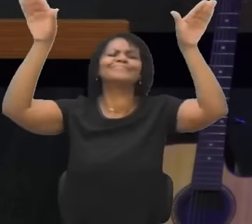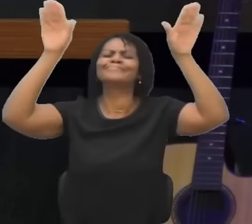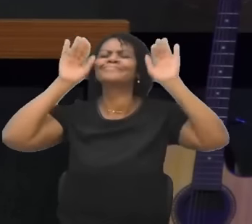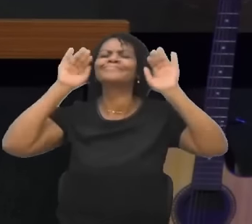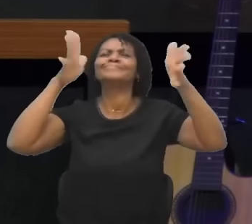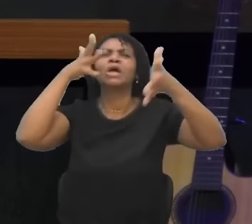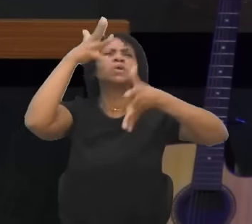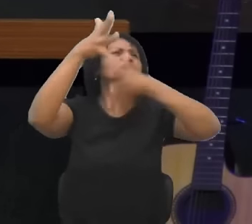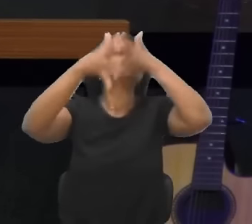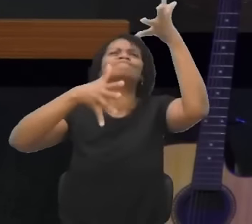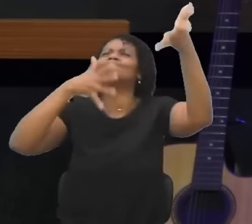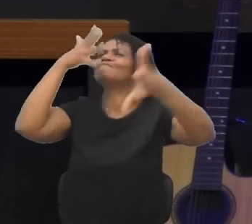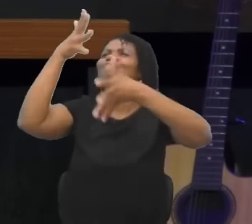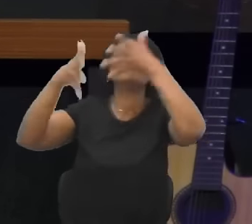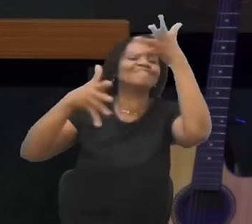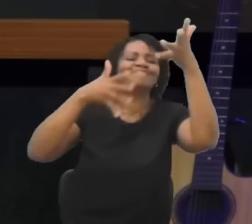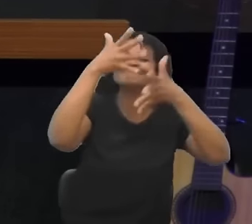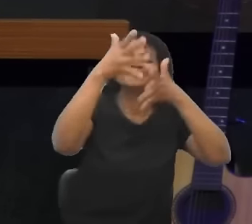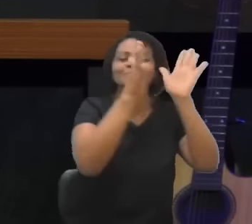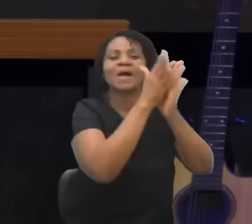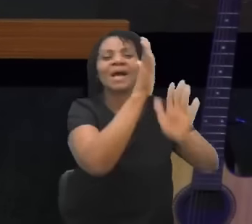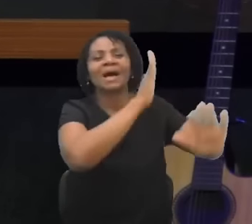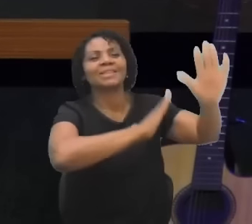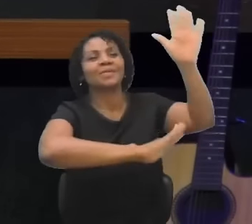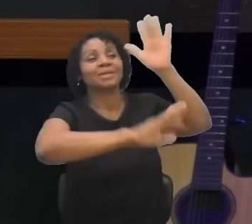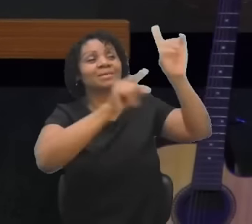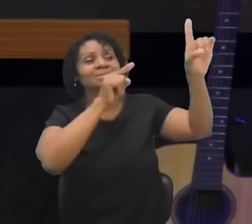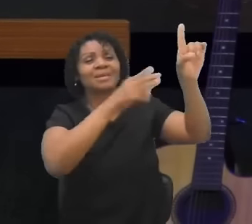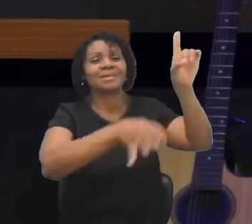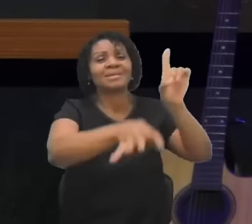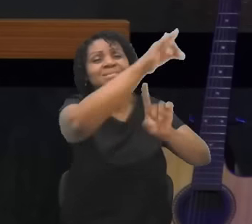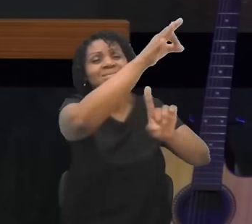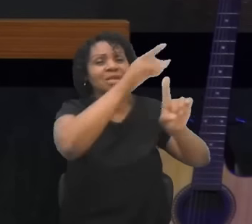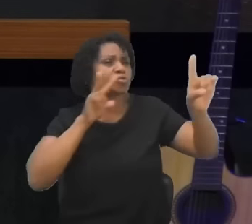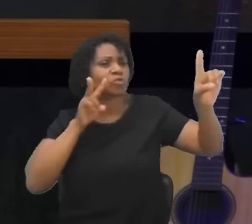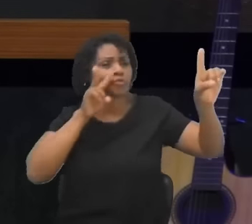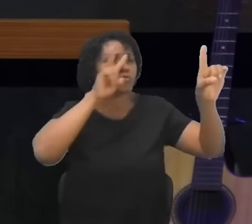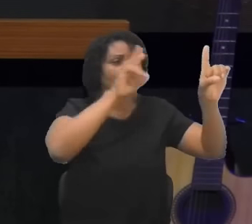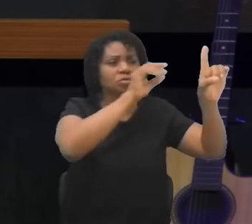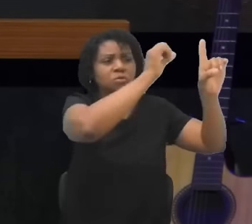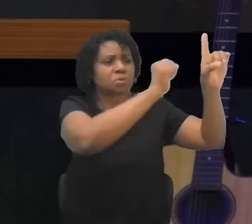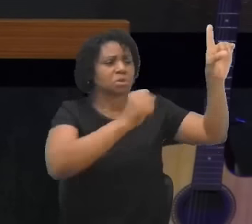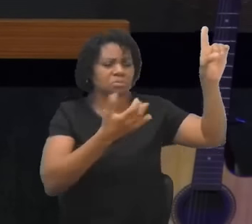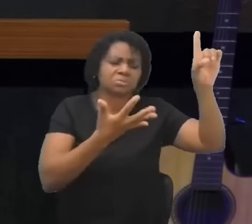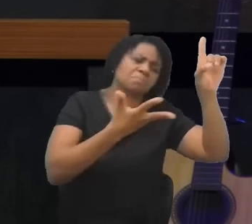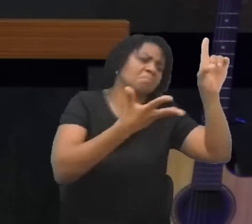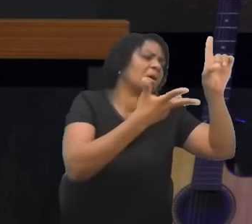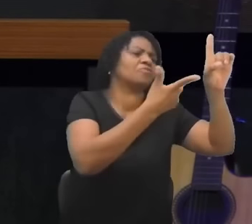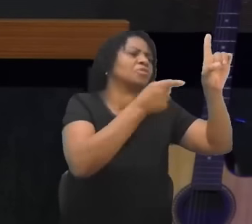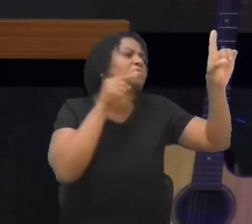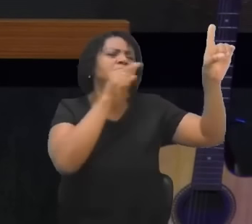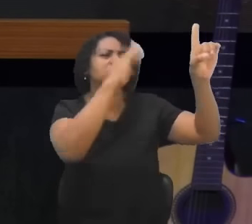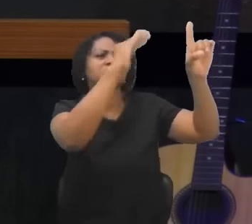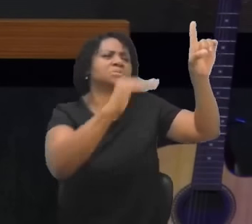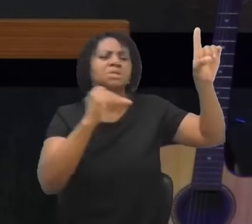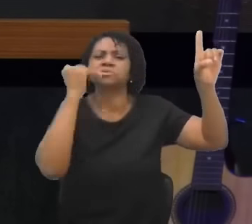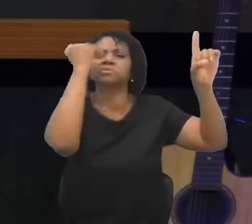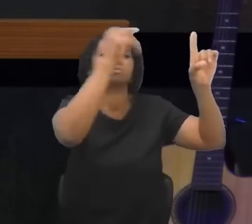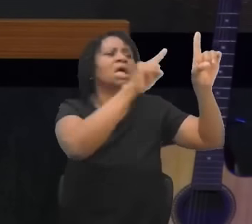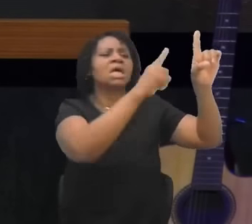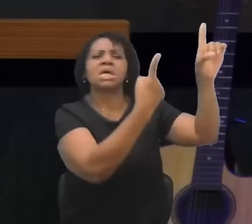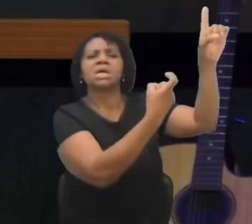e fala algo para Deus. Adora a Deus na sua santidade. Ele é forte, ele é poderoso, ele é maravilhoso, ele é grandioso,